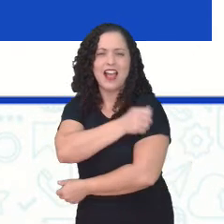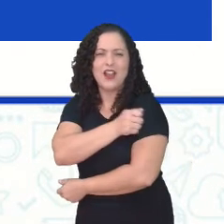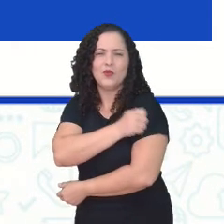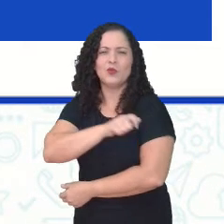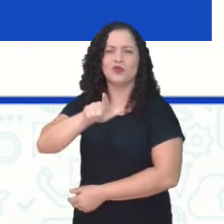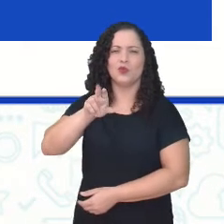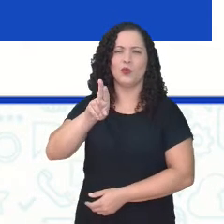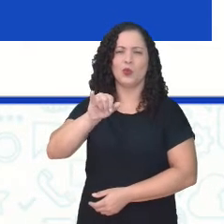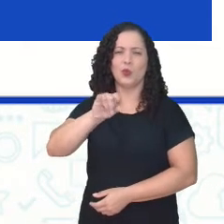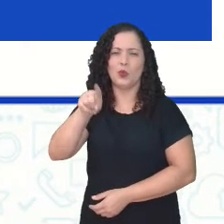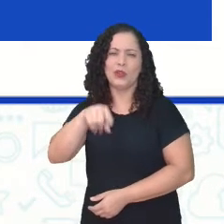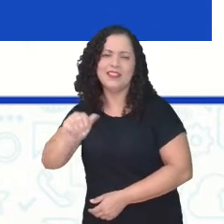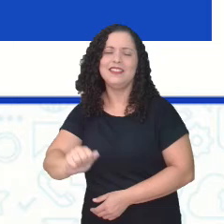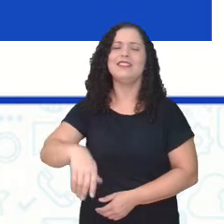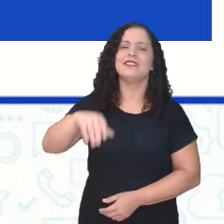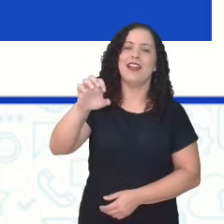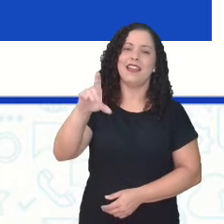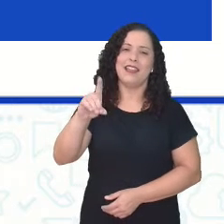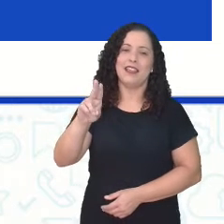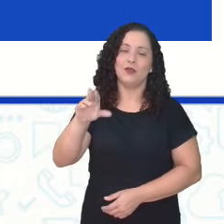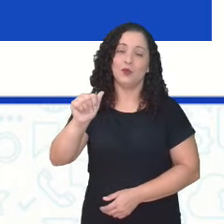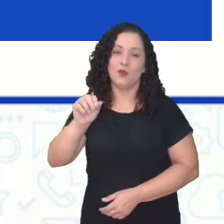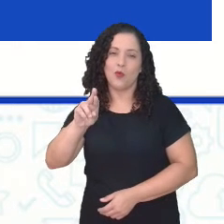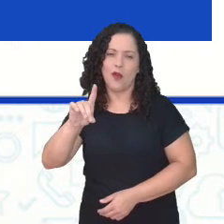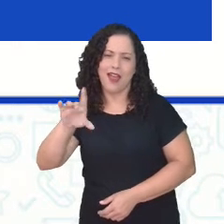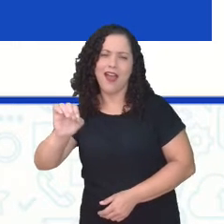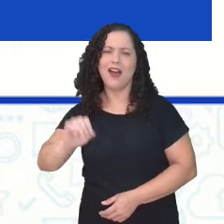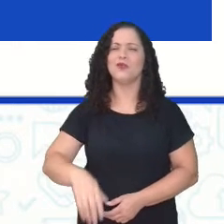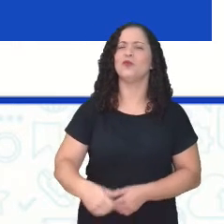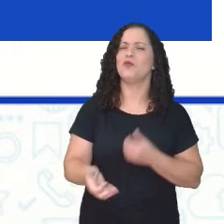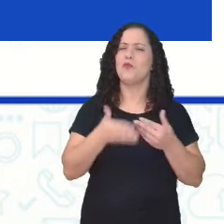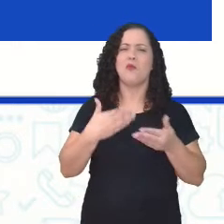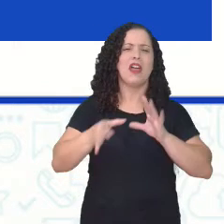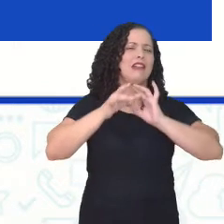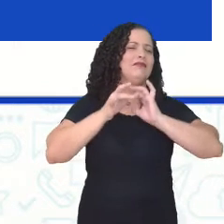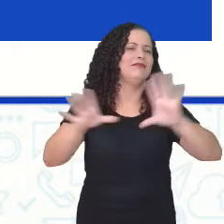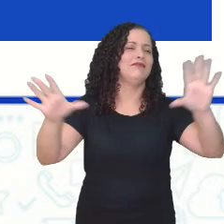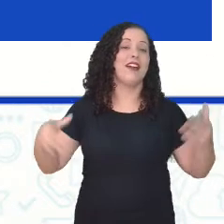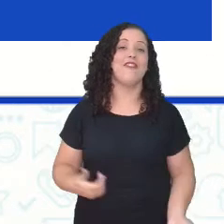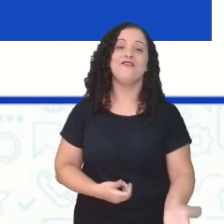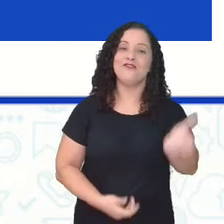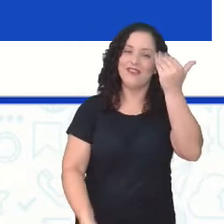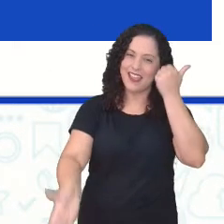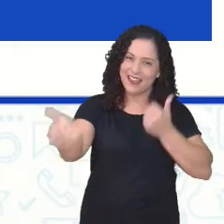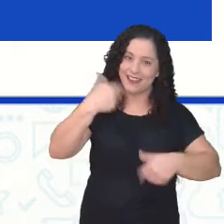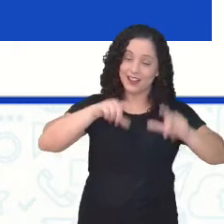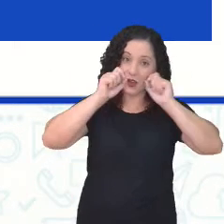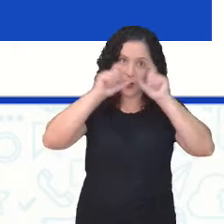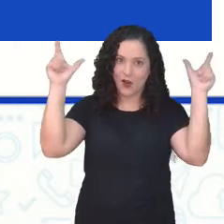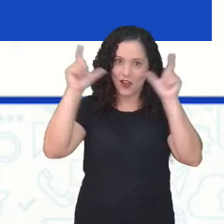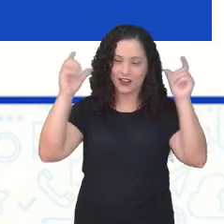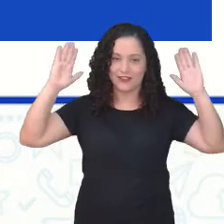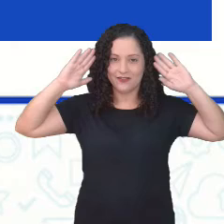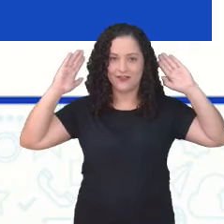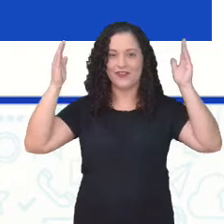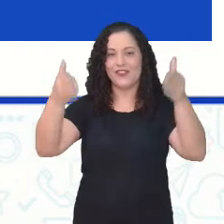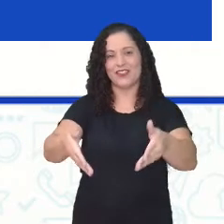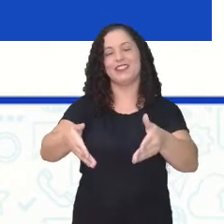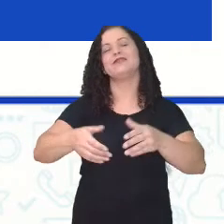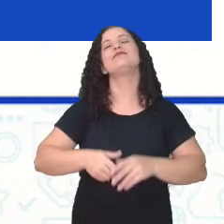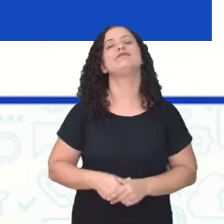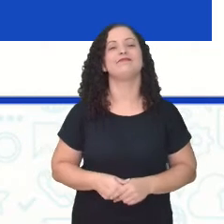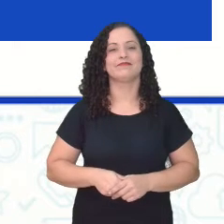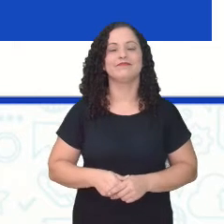é? Eduardo, Eduarda, seja quem for, acorda e vamos nos focar, tá?